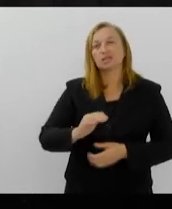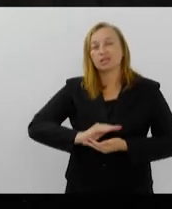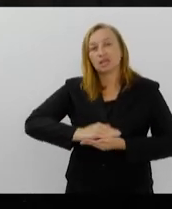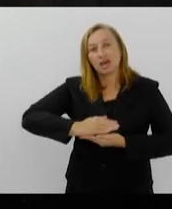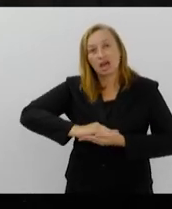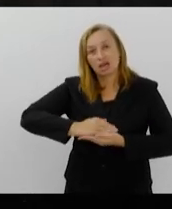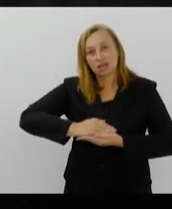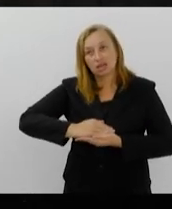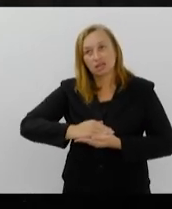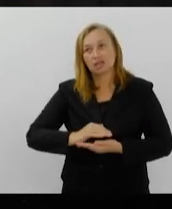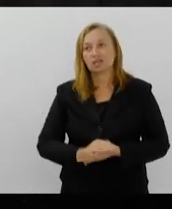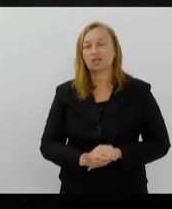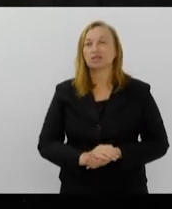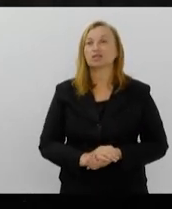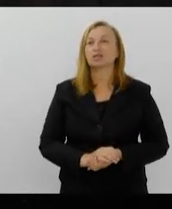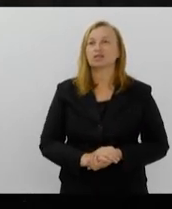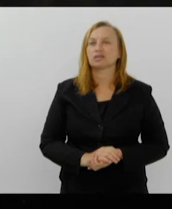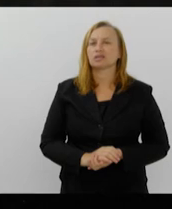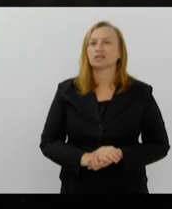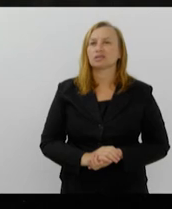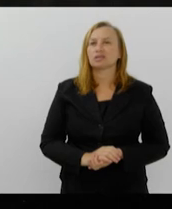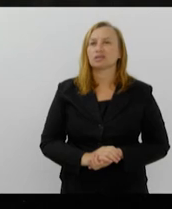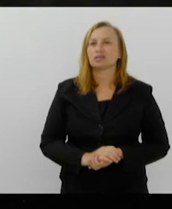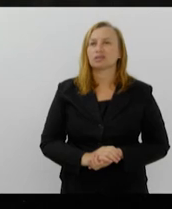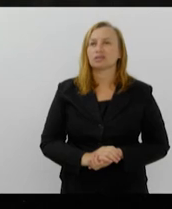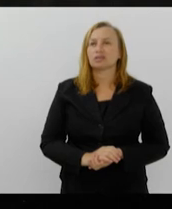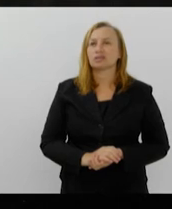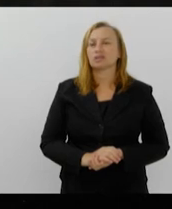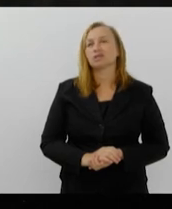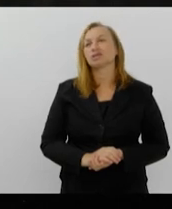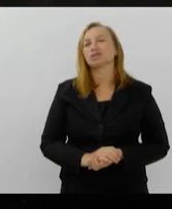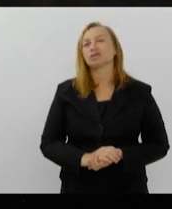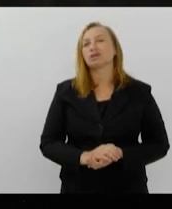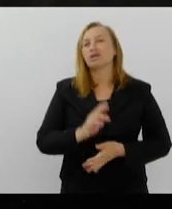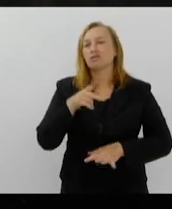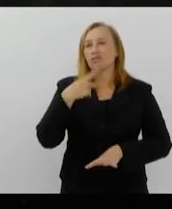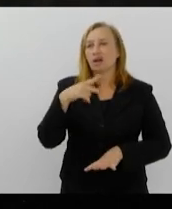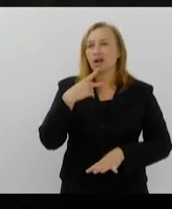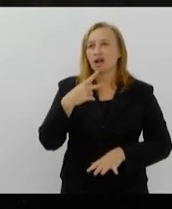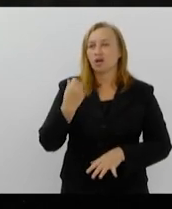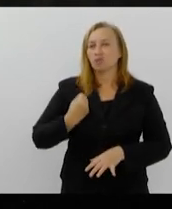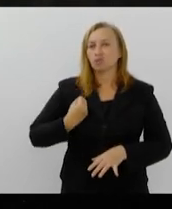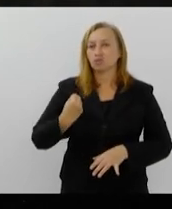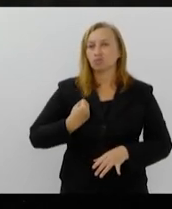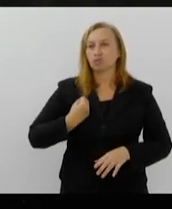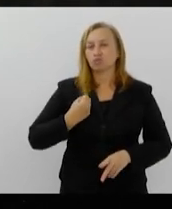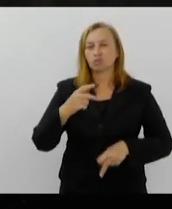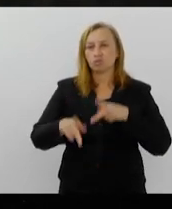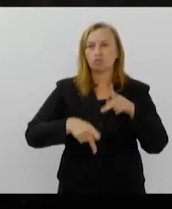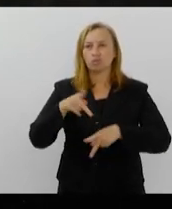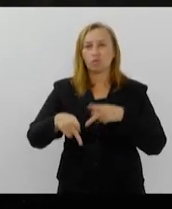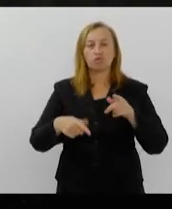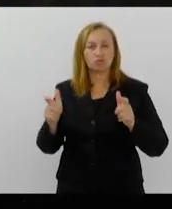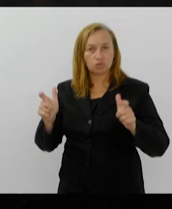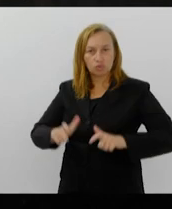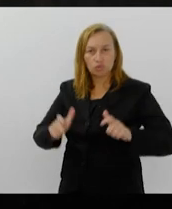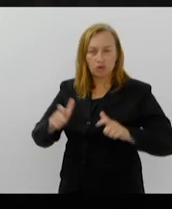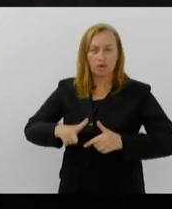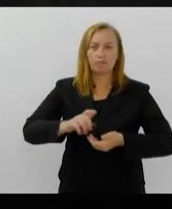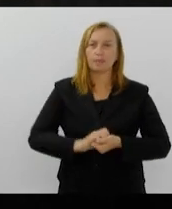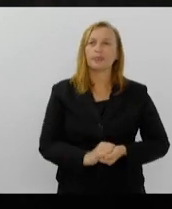Reis, sem falar do multiplicador da população. Aí o